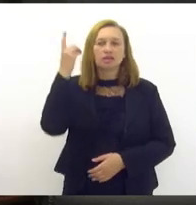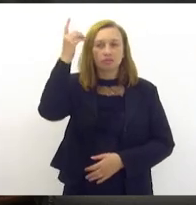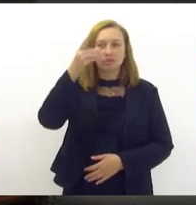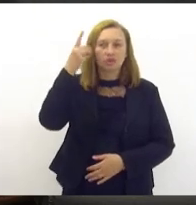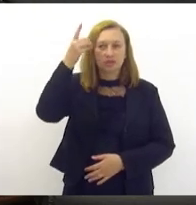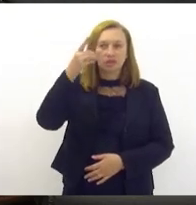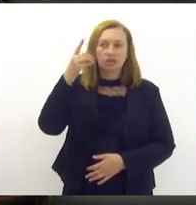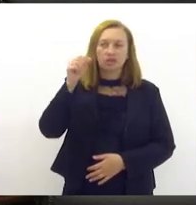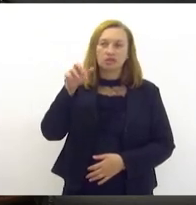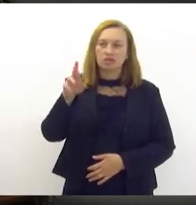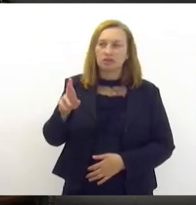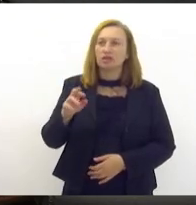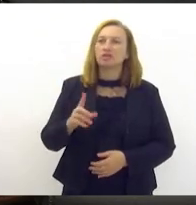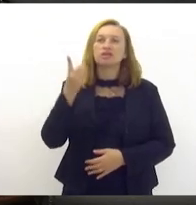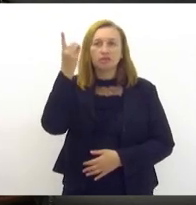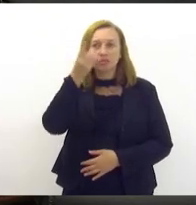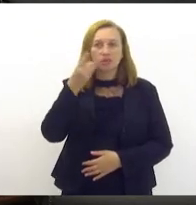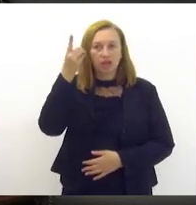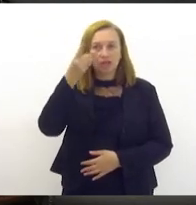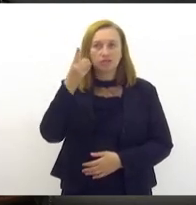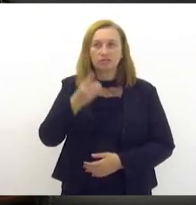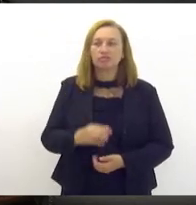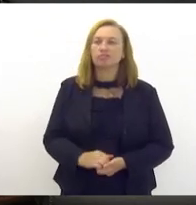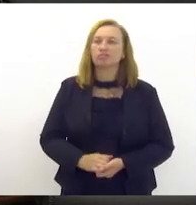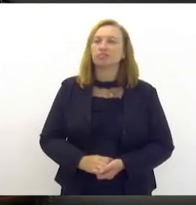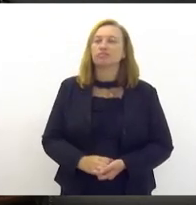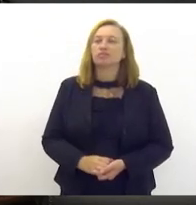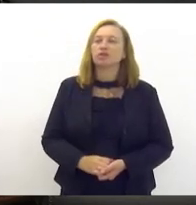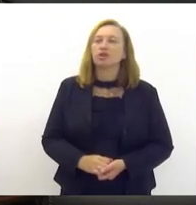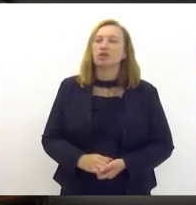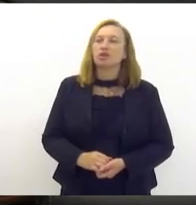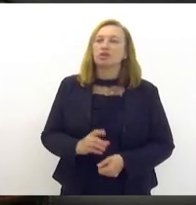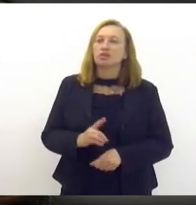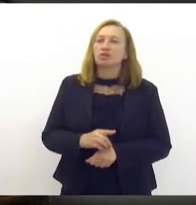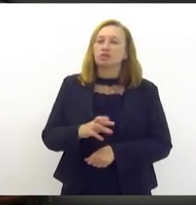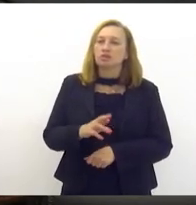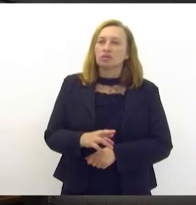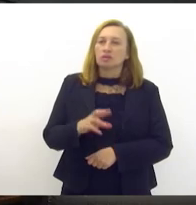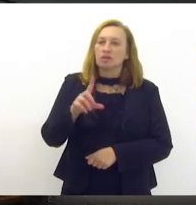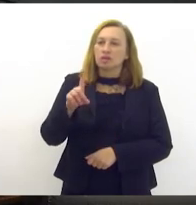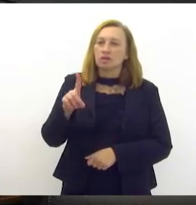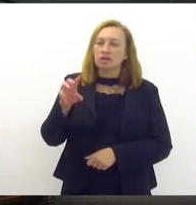Rosenberg Reis. Deputado Dr. Deodalto.